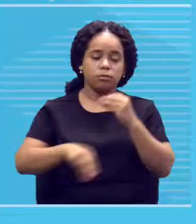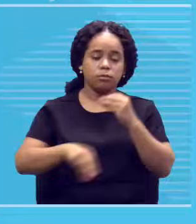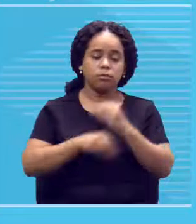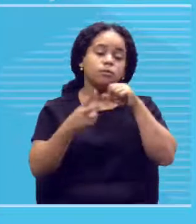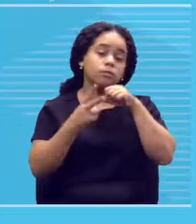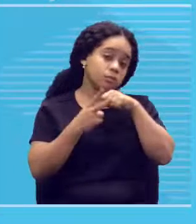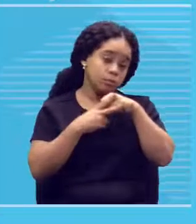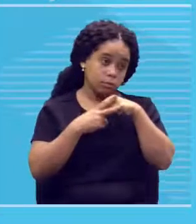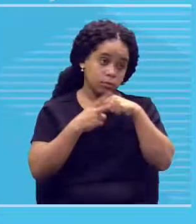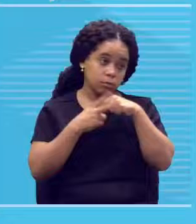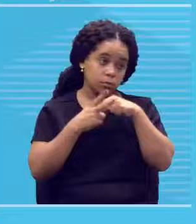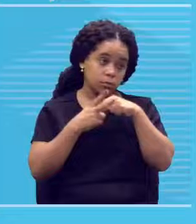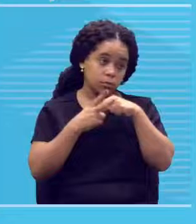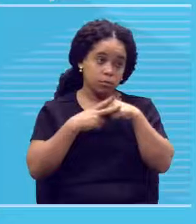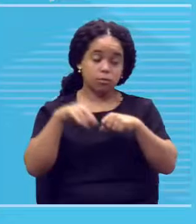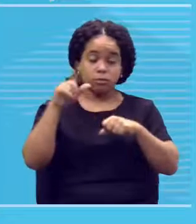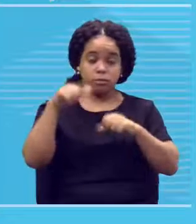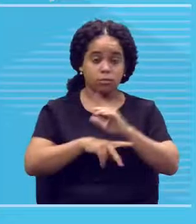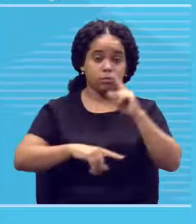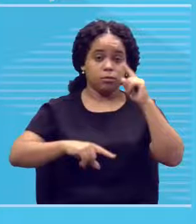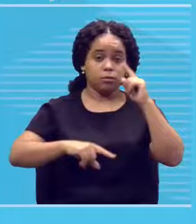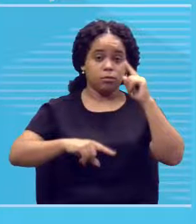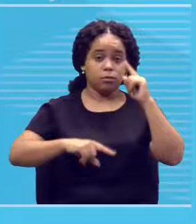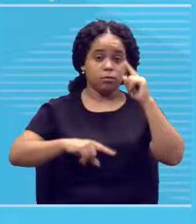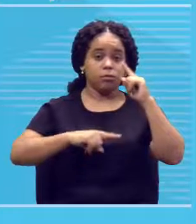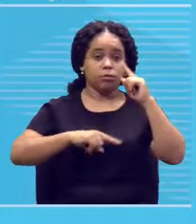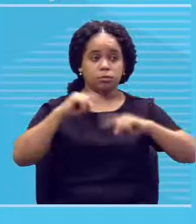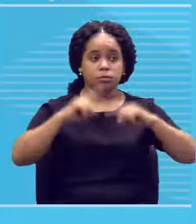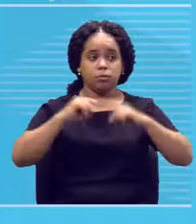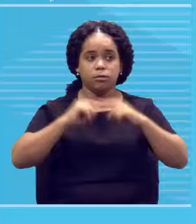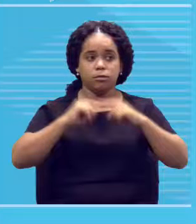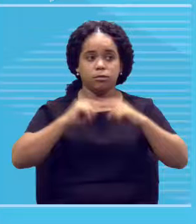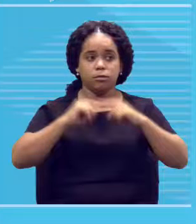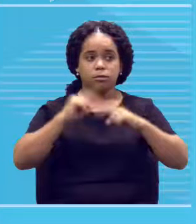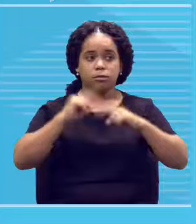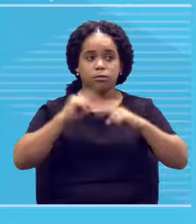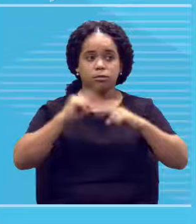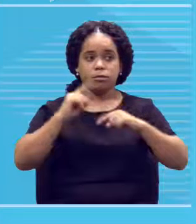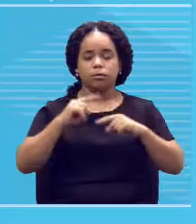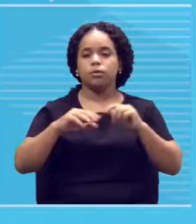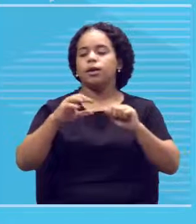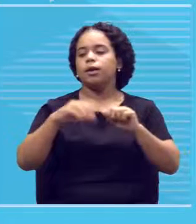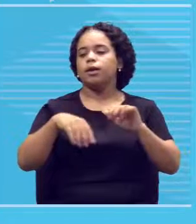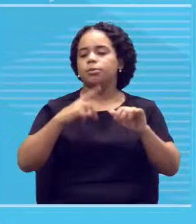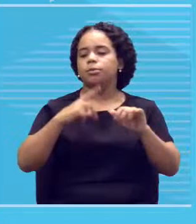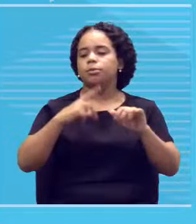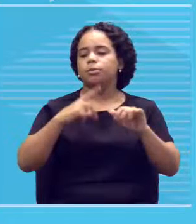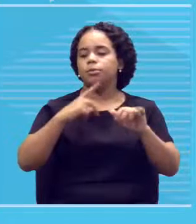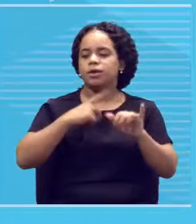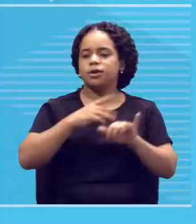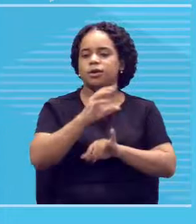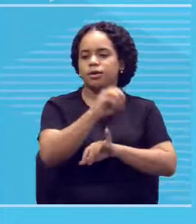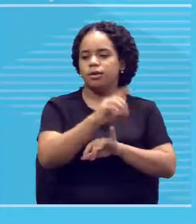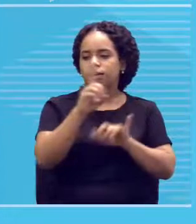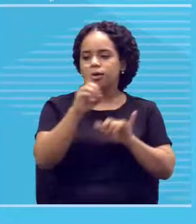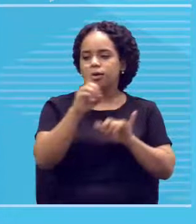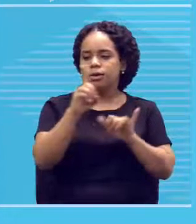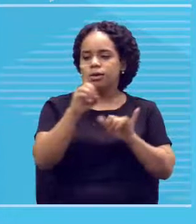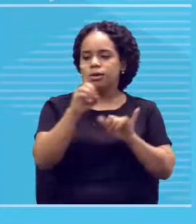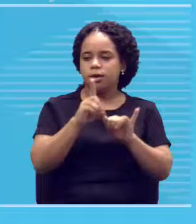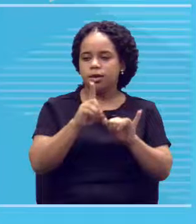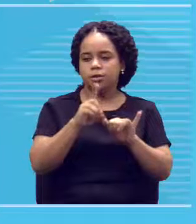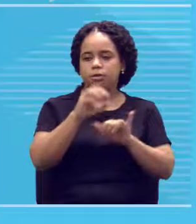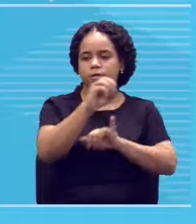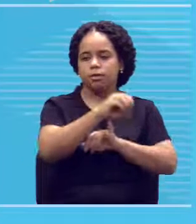verbos serão objetos diretos tá bom no último caso da letra